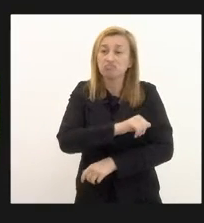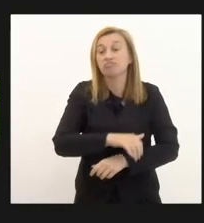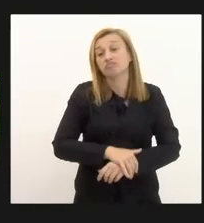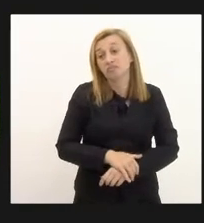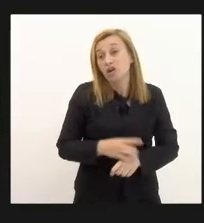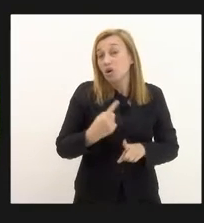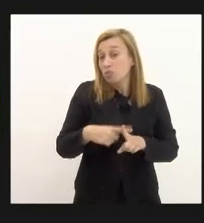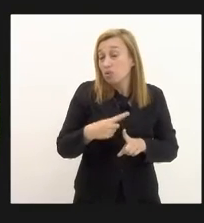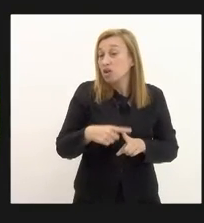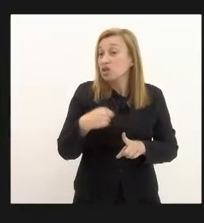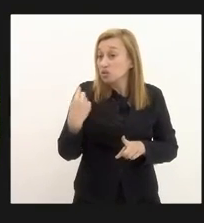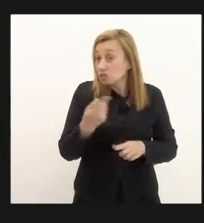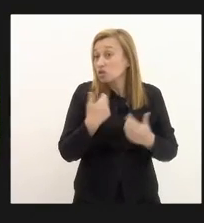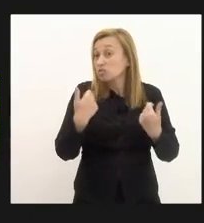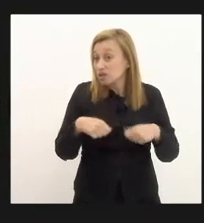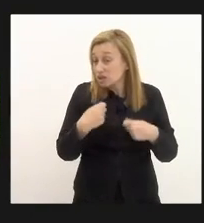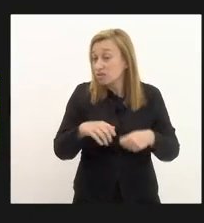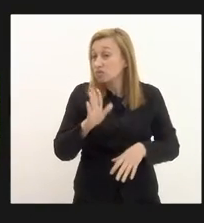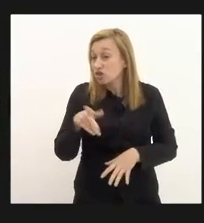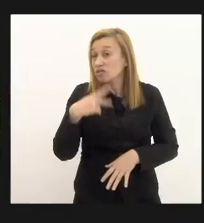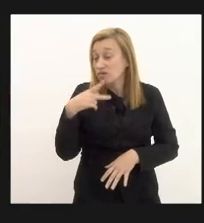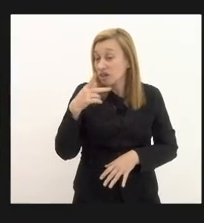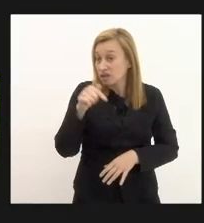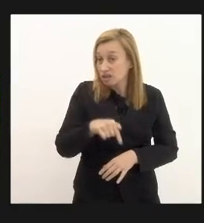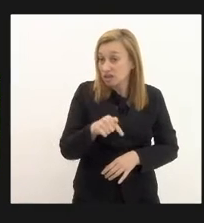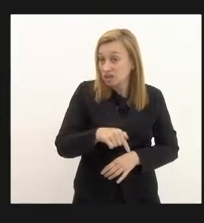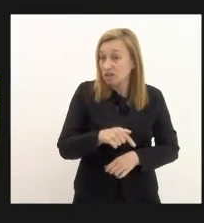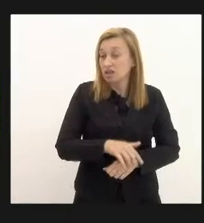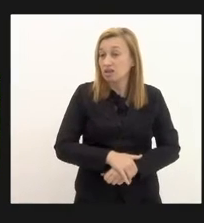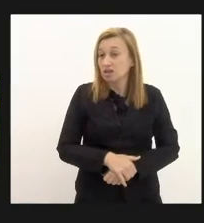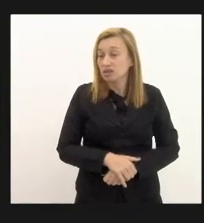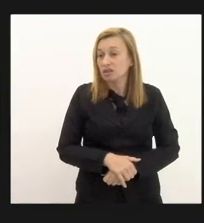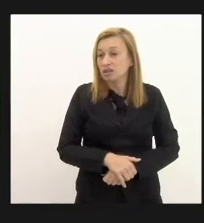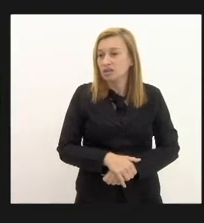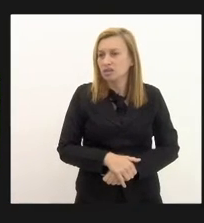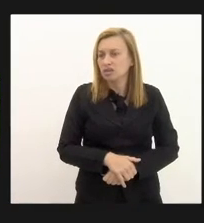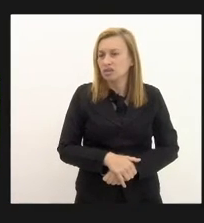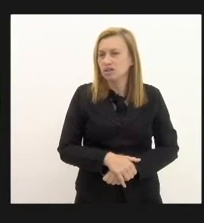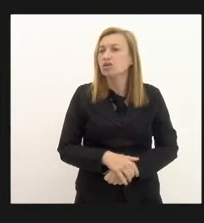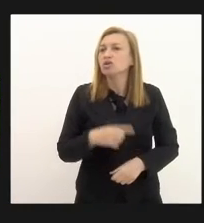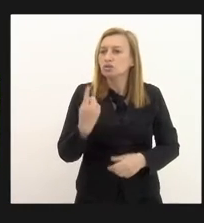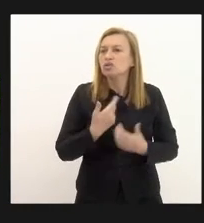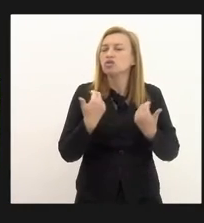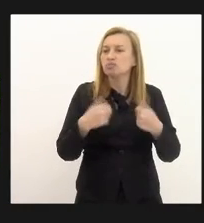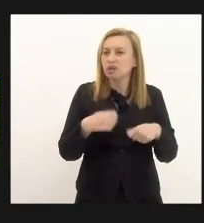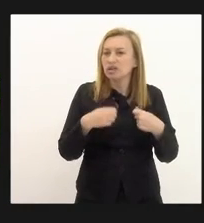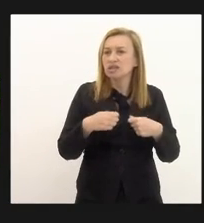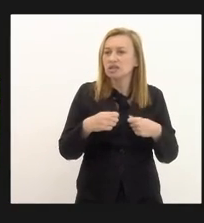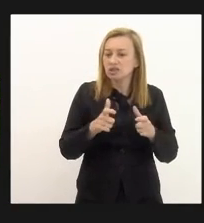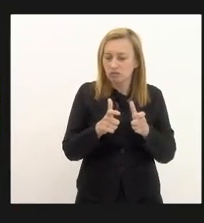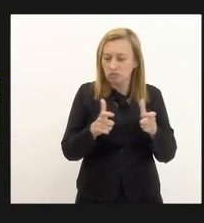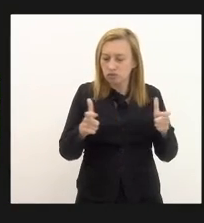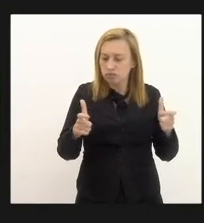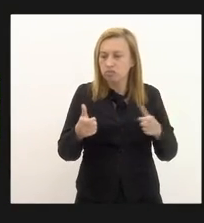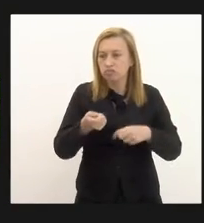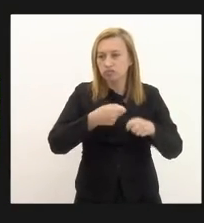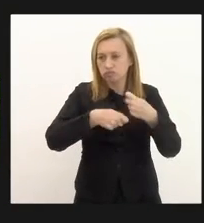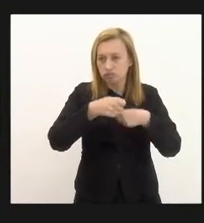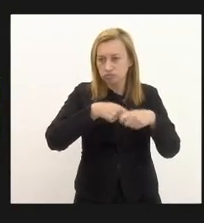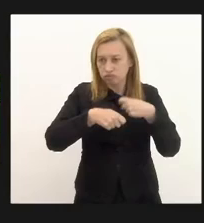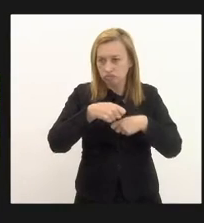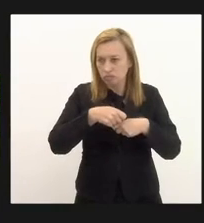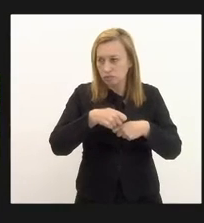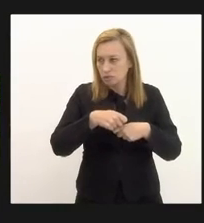porque nós precisamos Como já foi falado aqui na pela deputada Dani nós precisamos de crescimento econômico